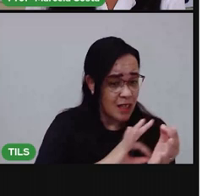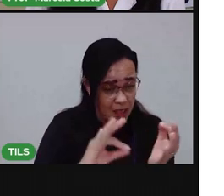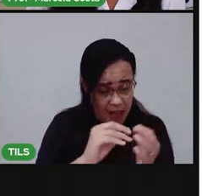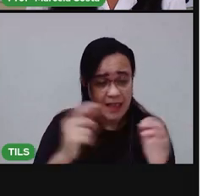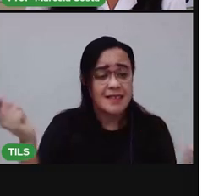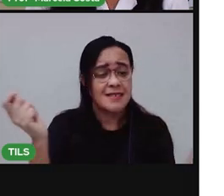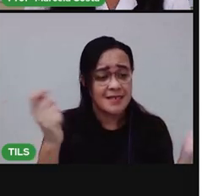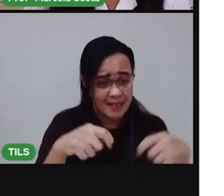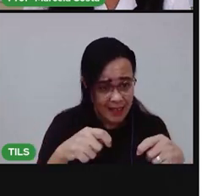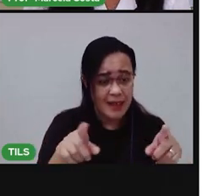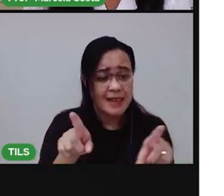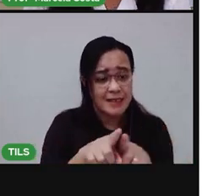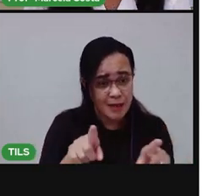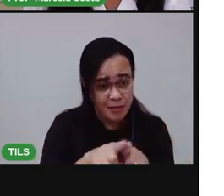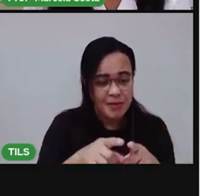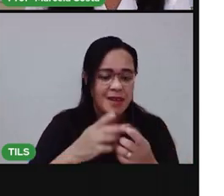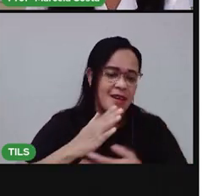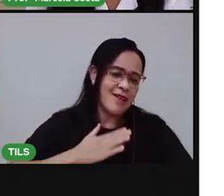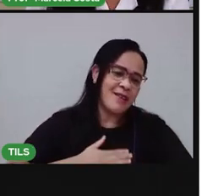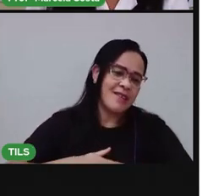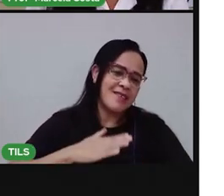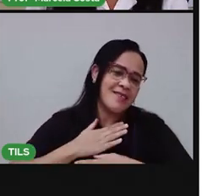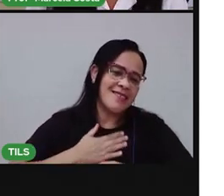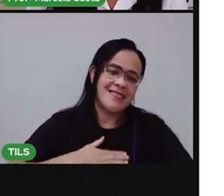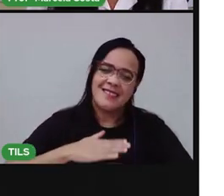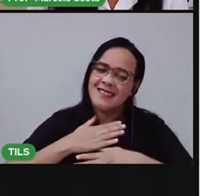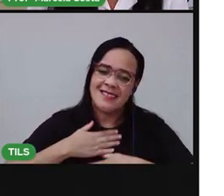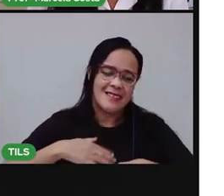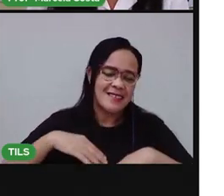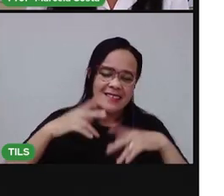além de servirem como um momento de descanso.